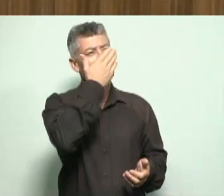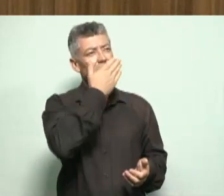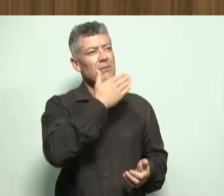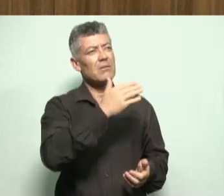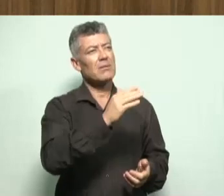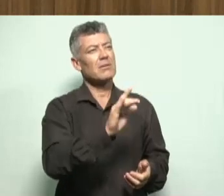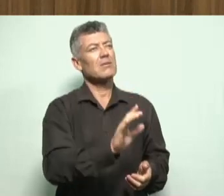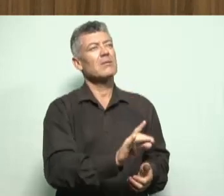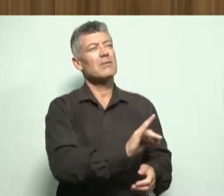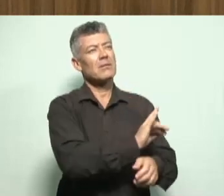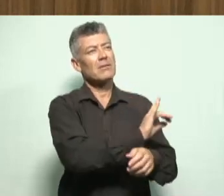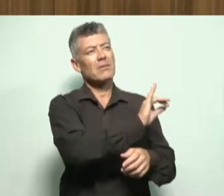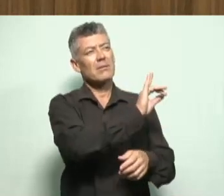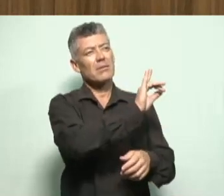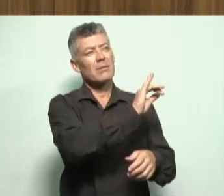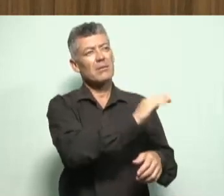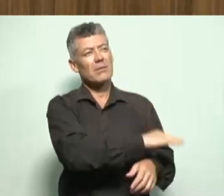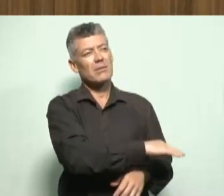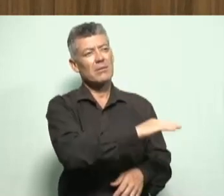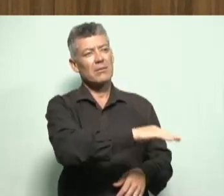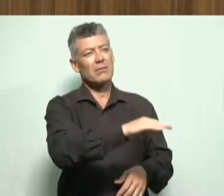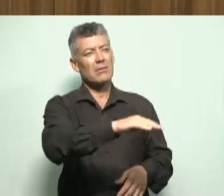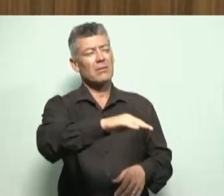com a presença, inclusive, de crianças.